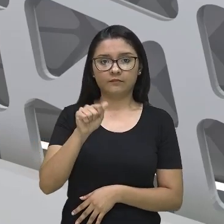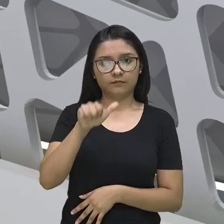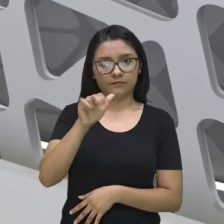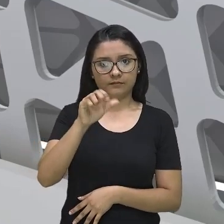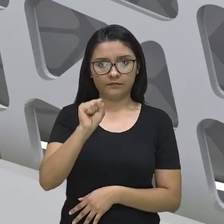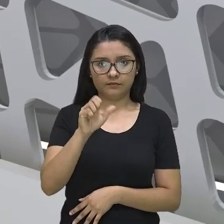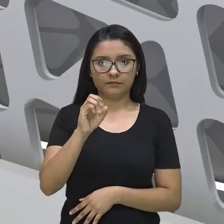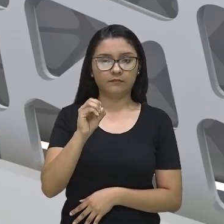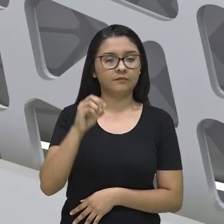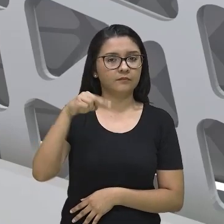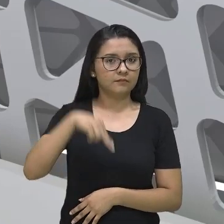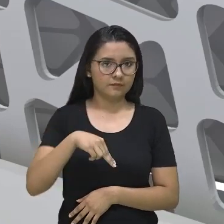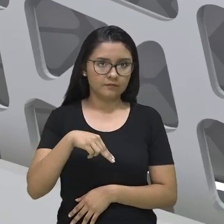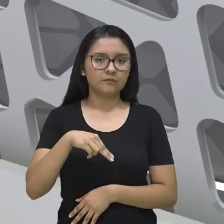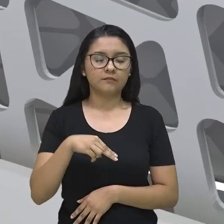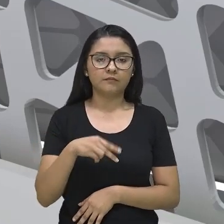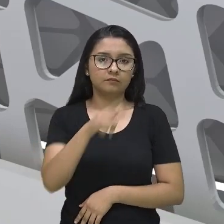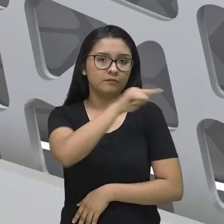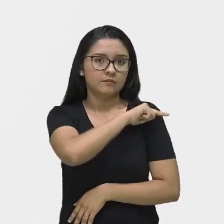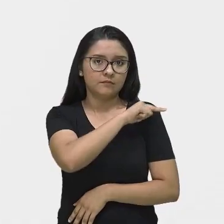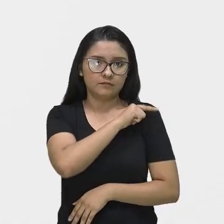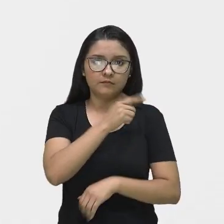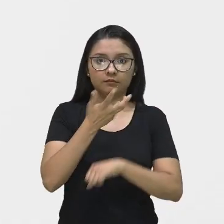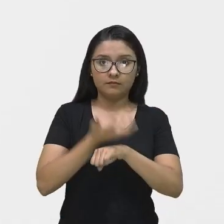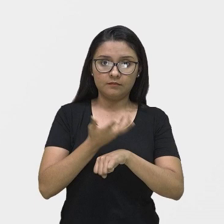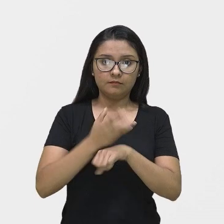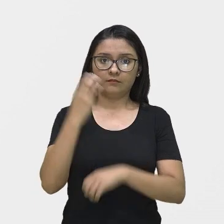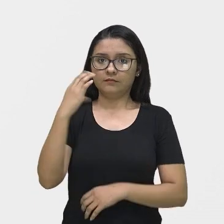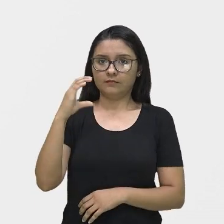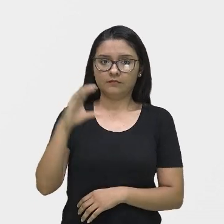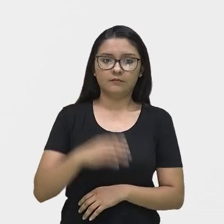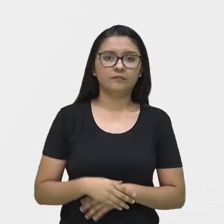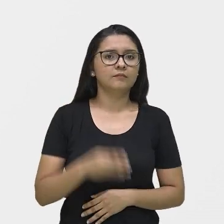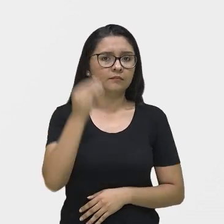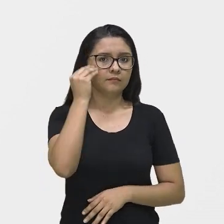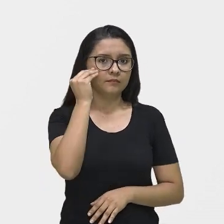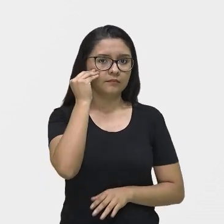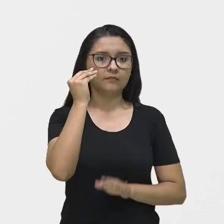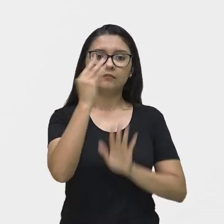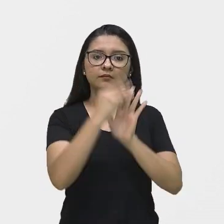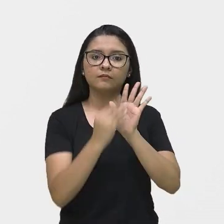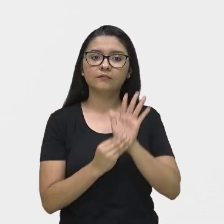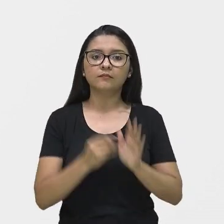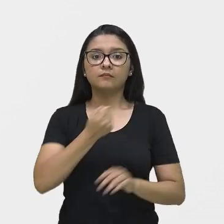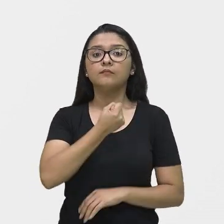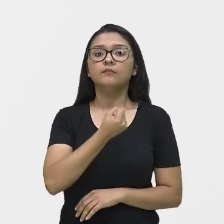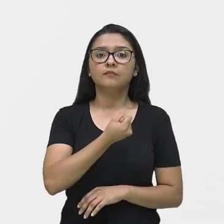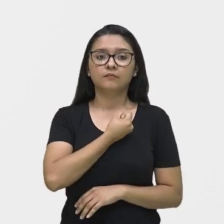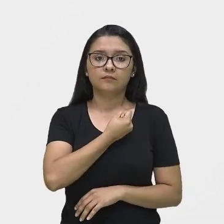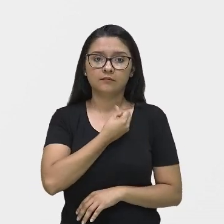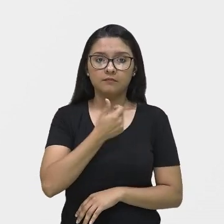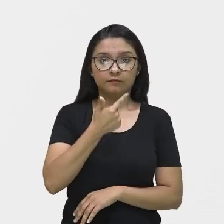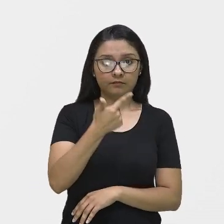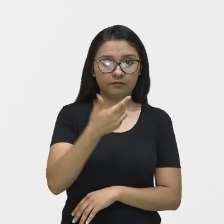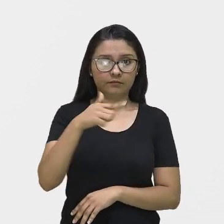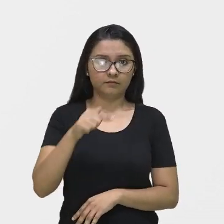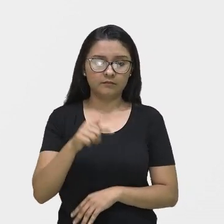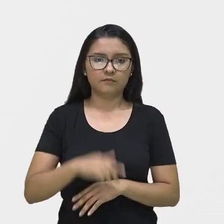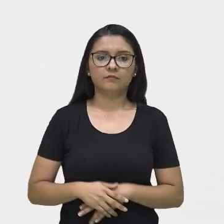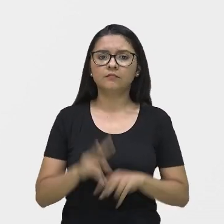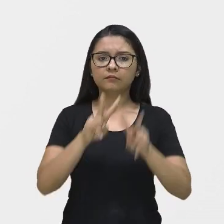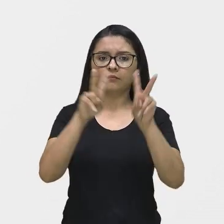do 7º ano de Ciências. Vejam aí, na nossa aula 27, né? Temos como objeto